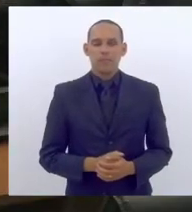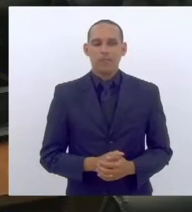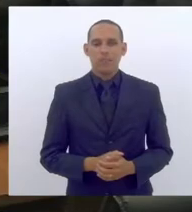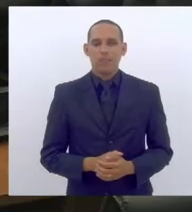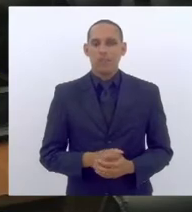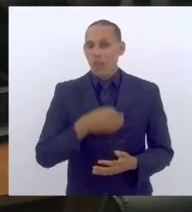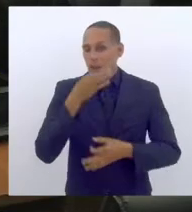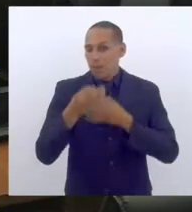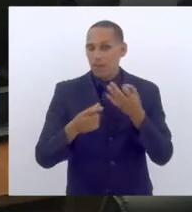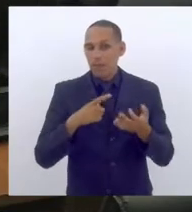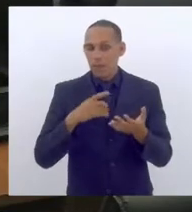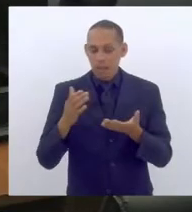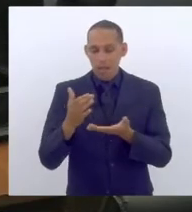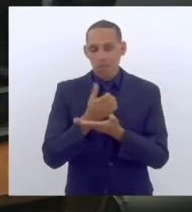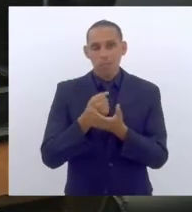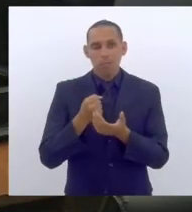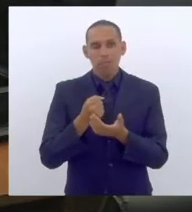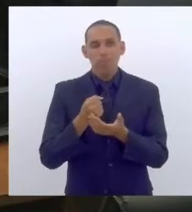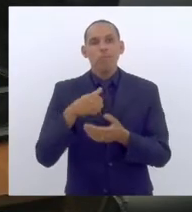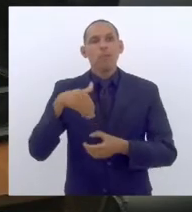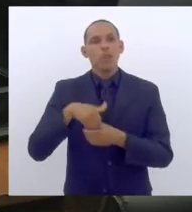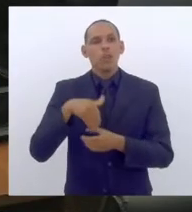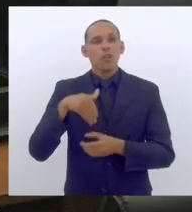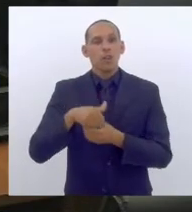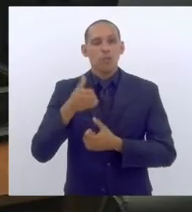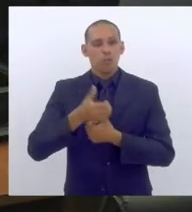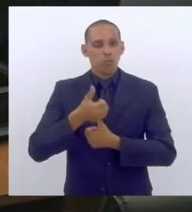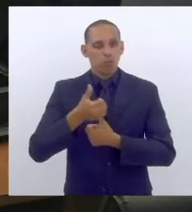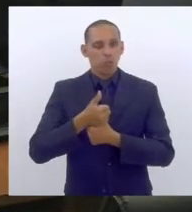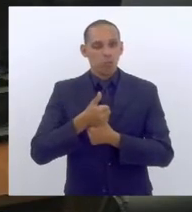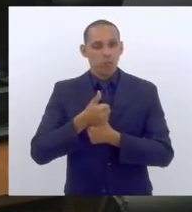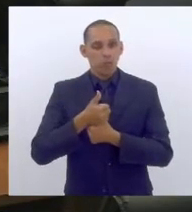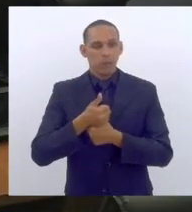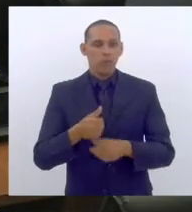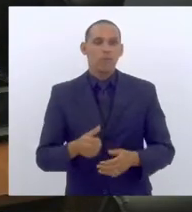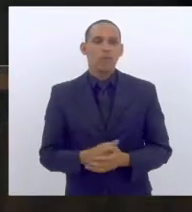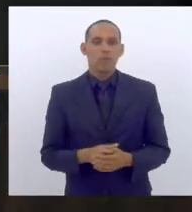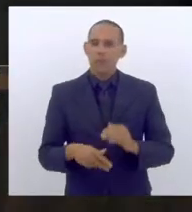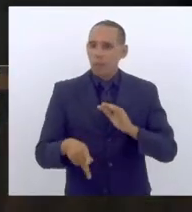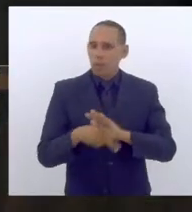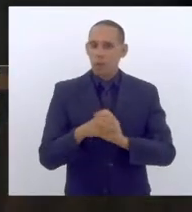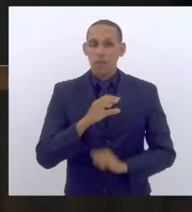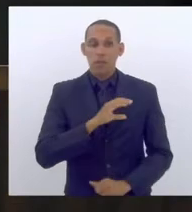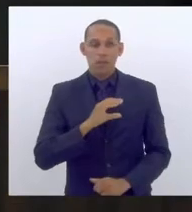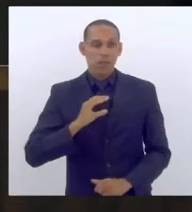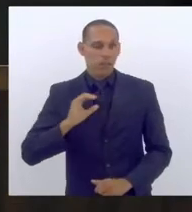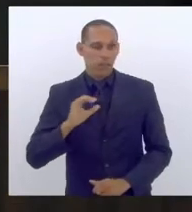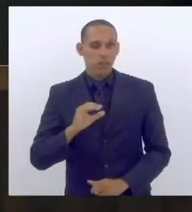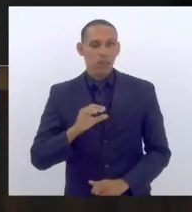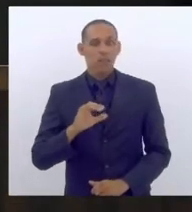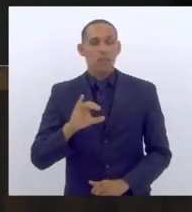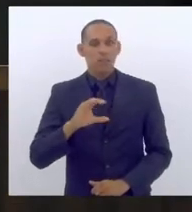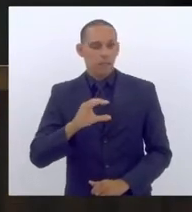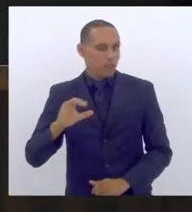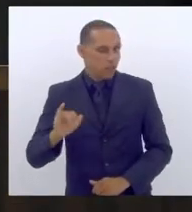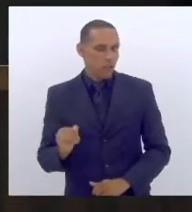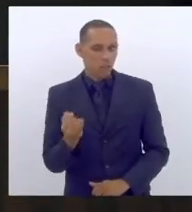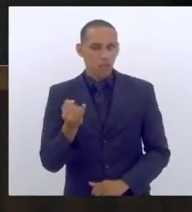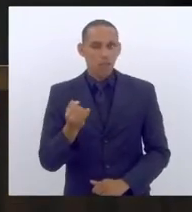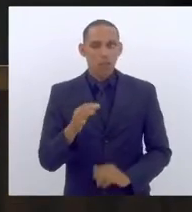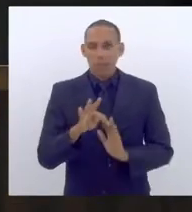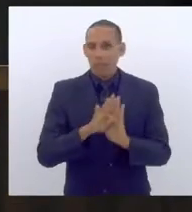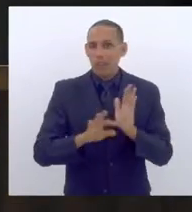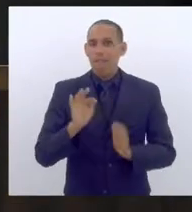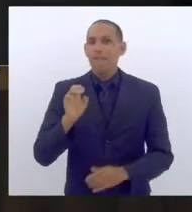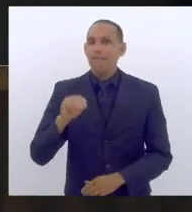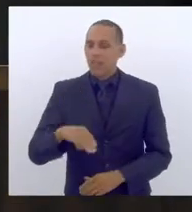com os pareceres emitidos em votação substantivo da comissão de constituição e justiça conforme Afinal de redação